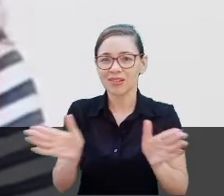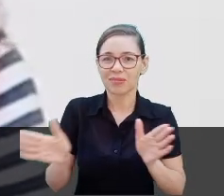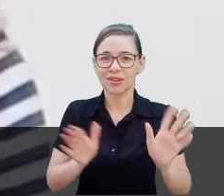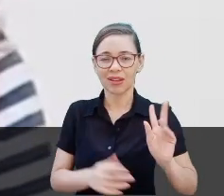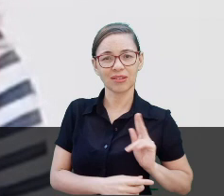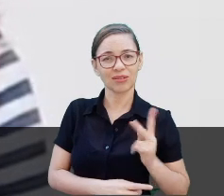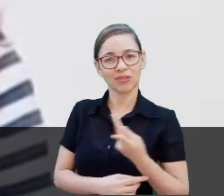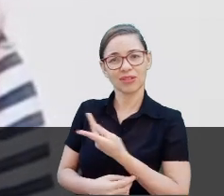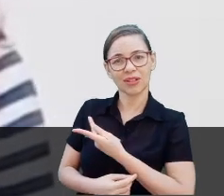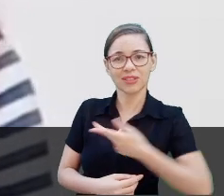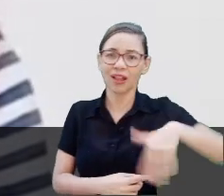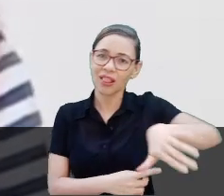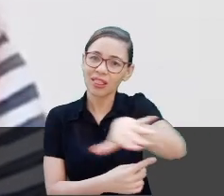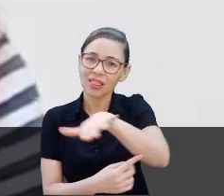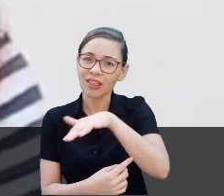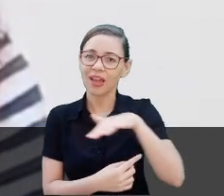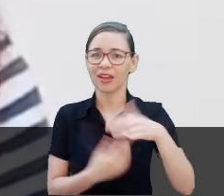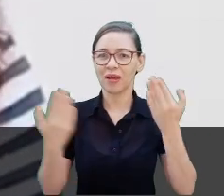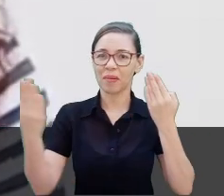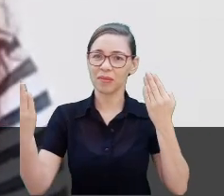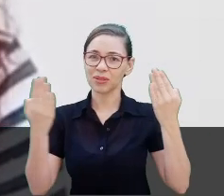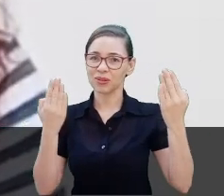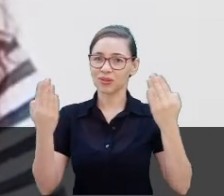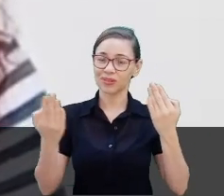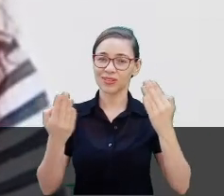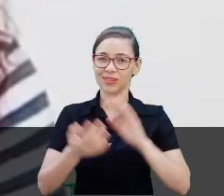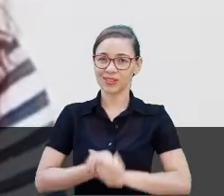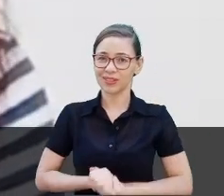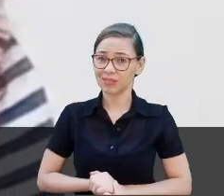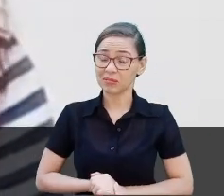eles, principalmente, o maior acesso das pessoas trans a profissionais de